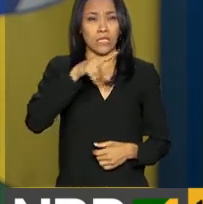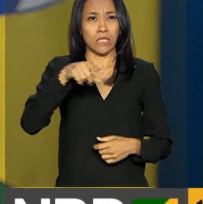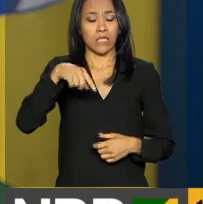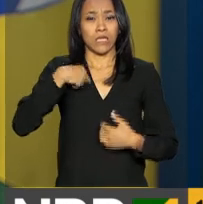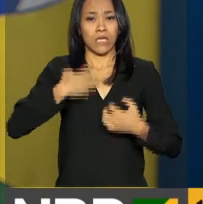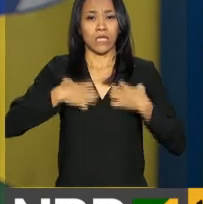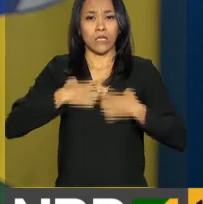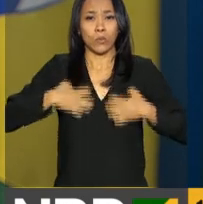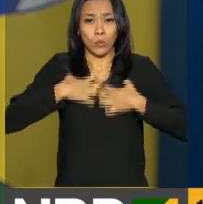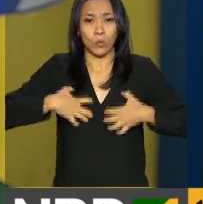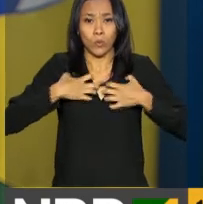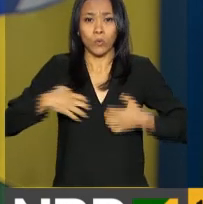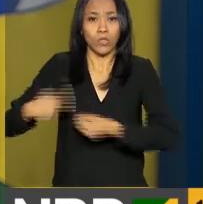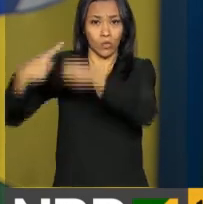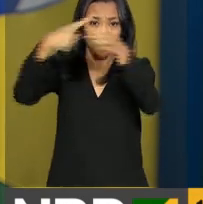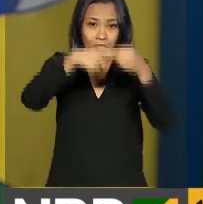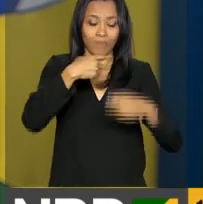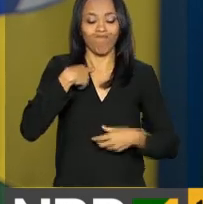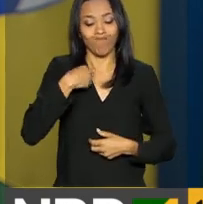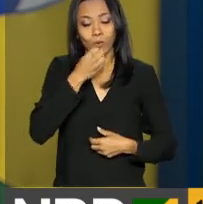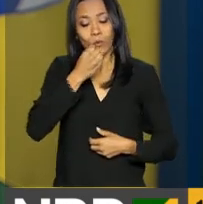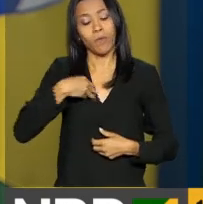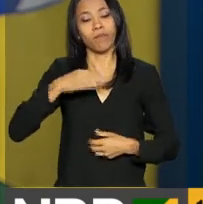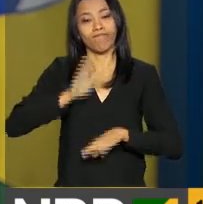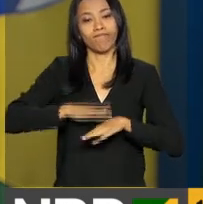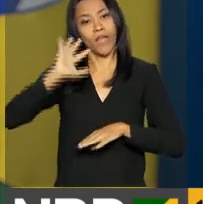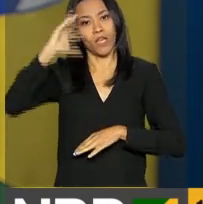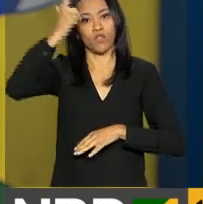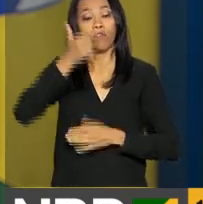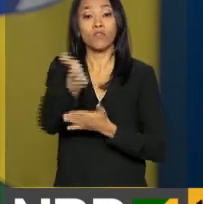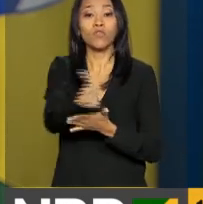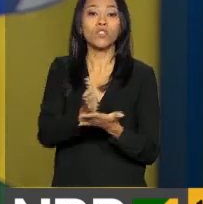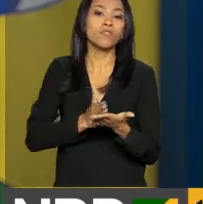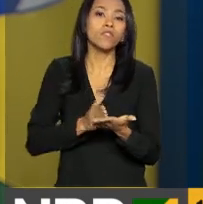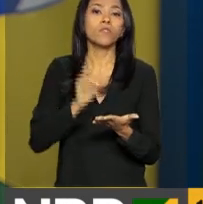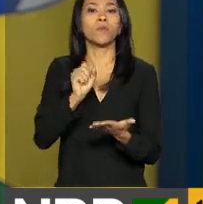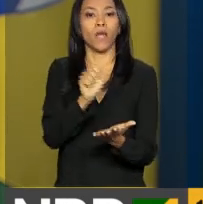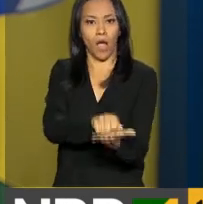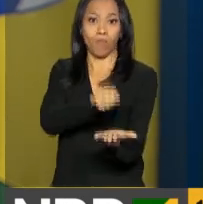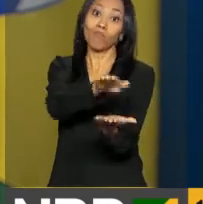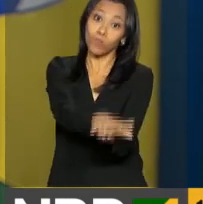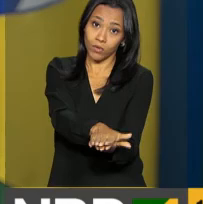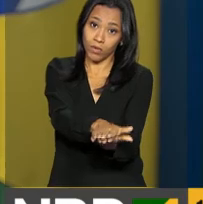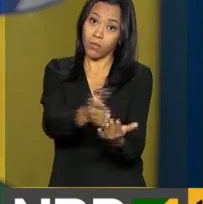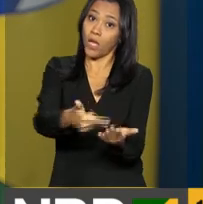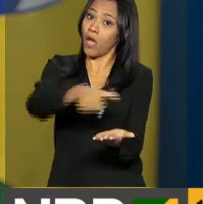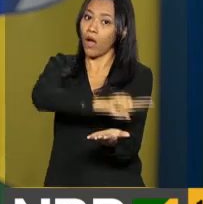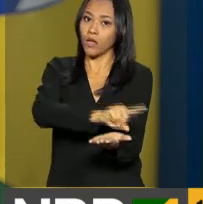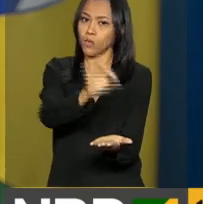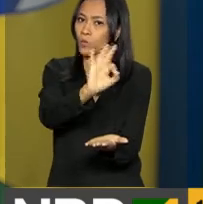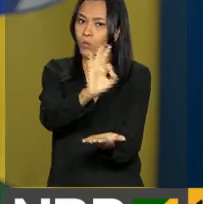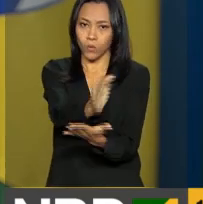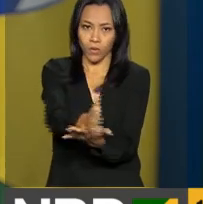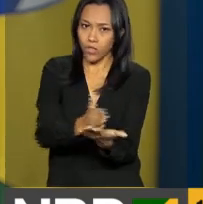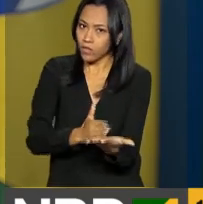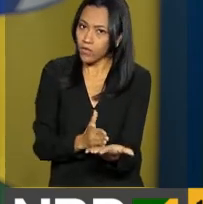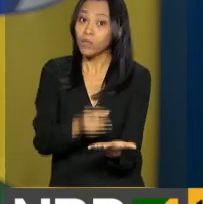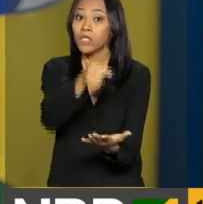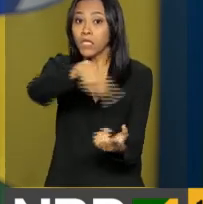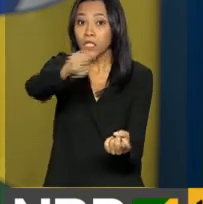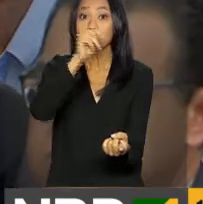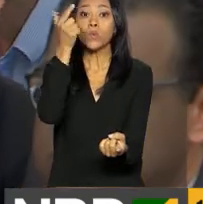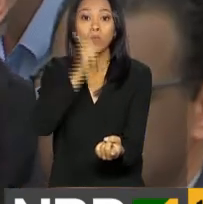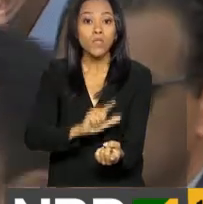as multas da repatriação com os municípios, que foi o que permitiu que vocês fechassem o balanço do ano